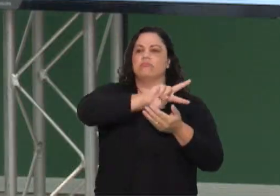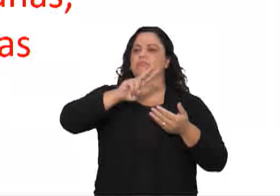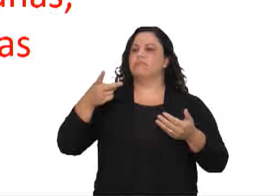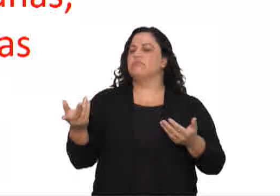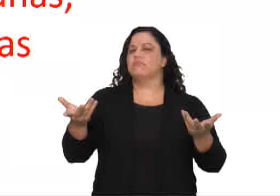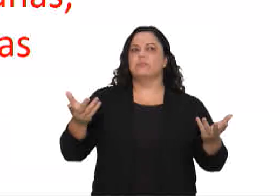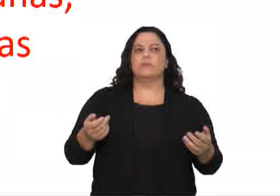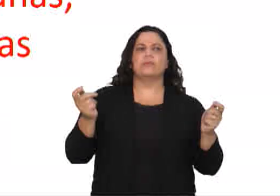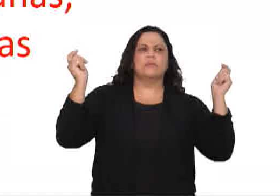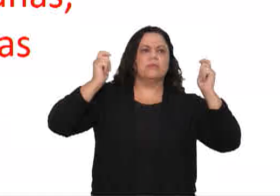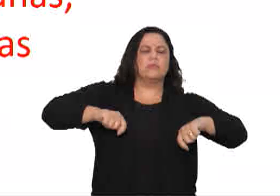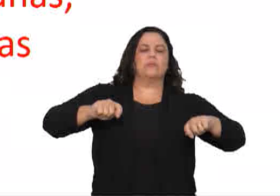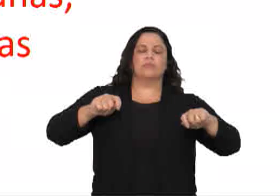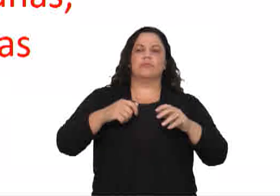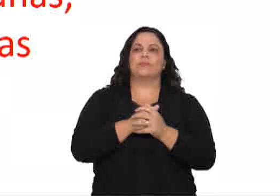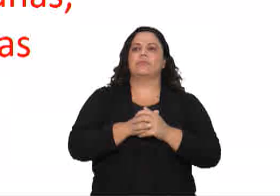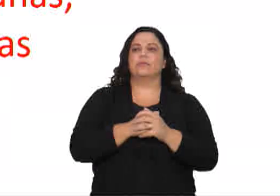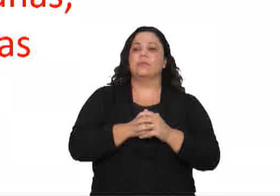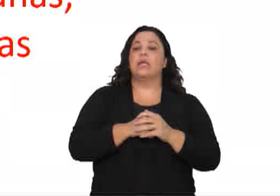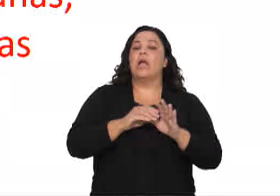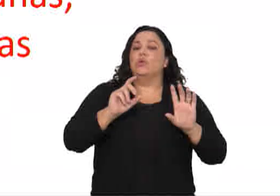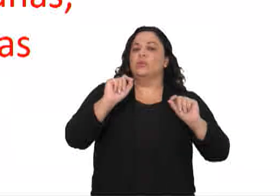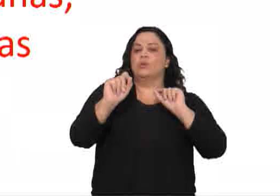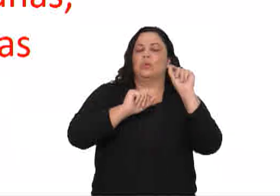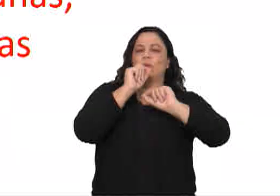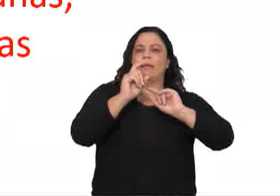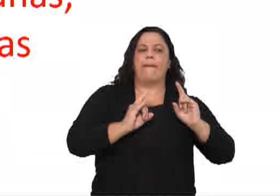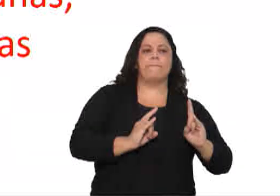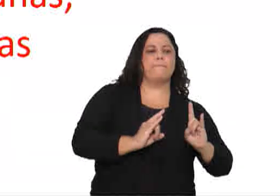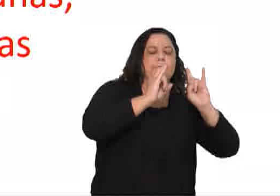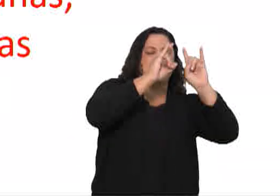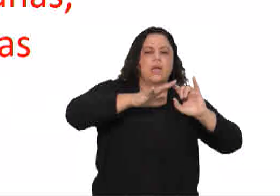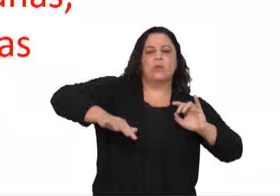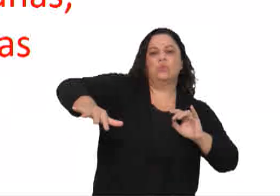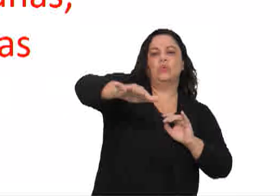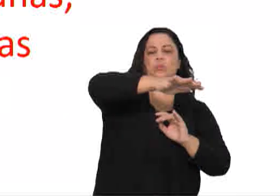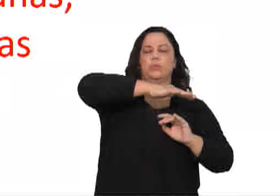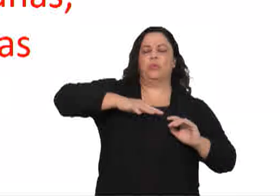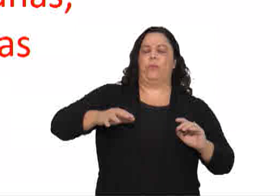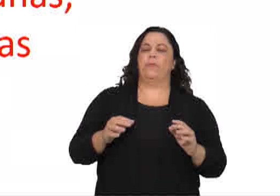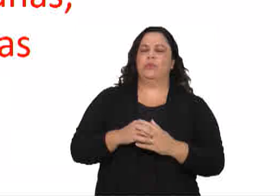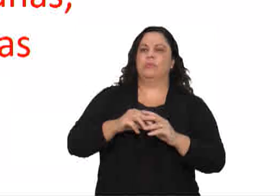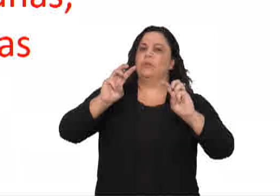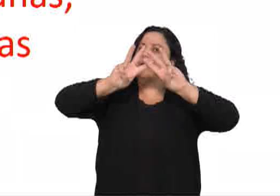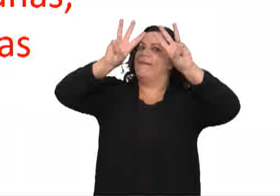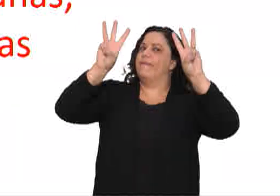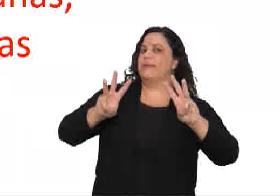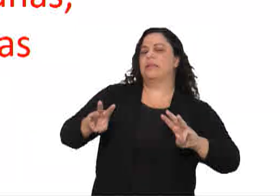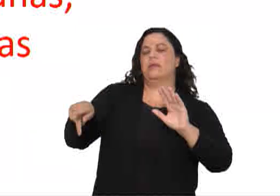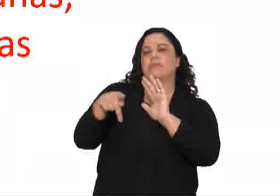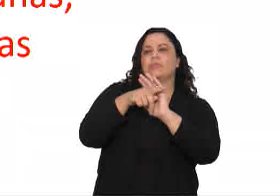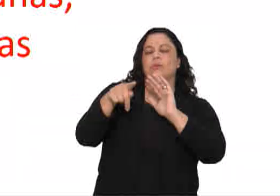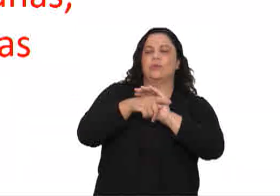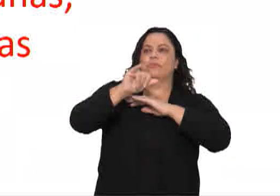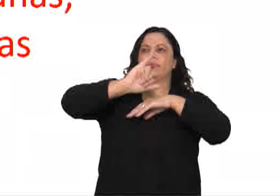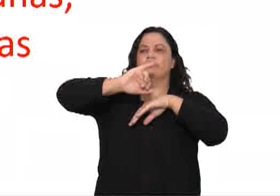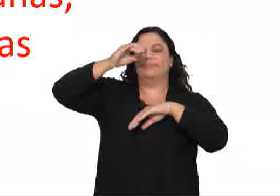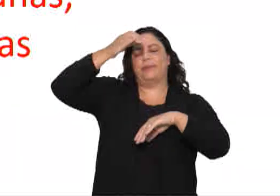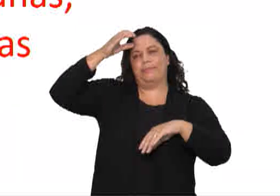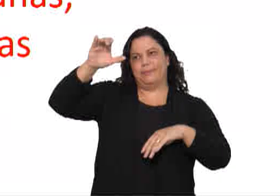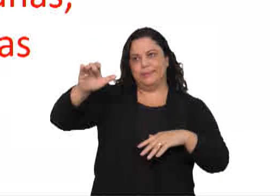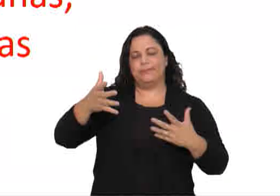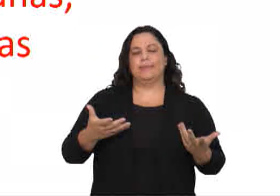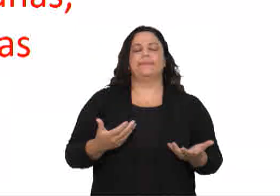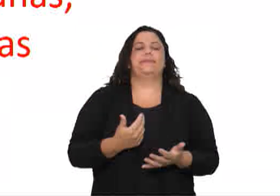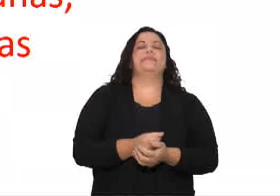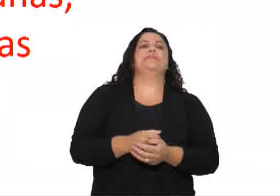Pode colocar que essas são fachadas de prédios públicos, de universidades, uma de Curitiba e a outra de São Paulo. Pode colocar que as diferenças são as